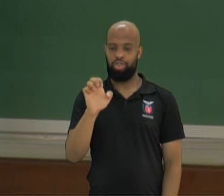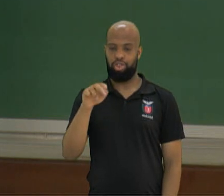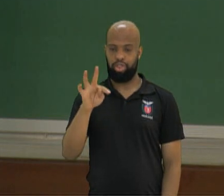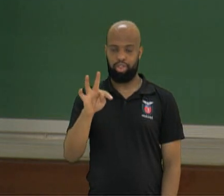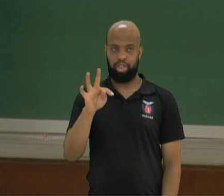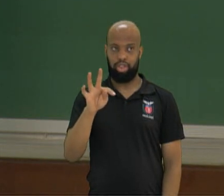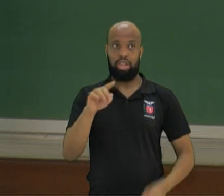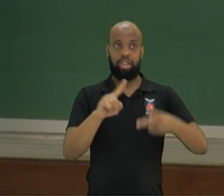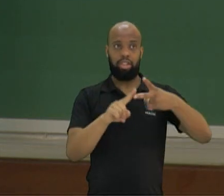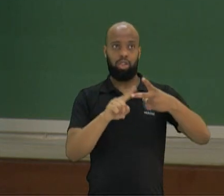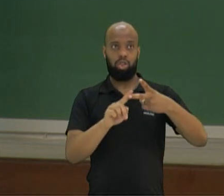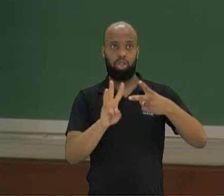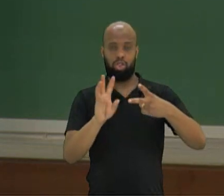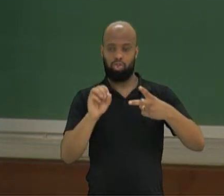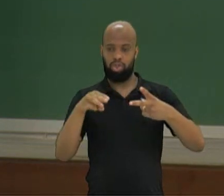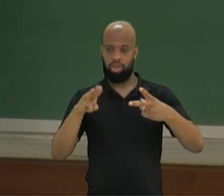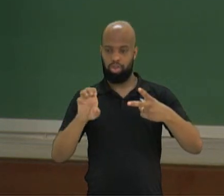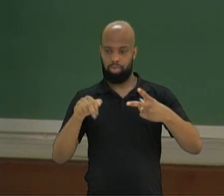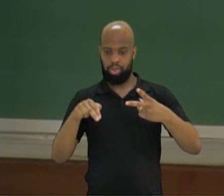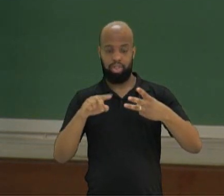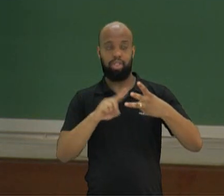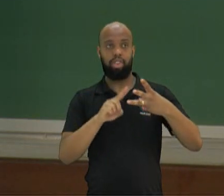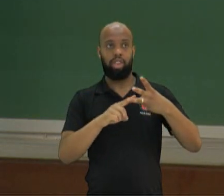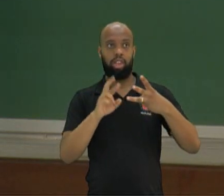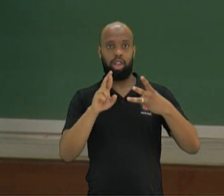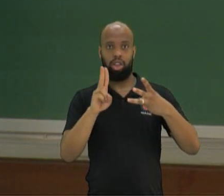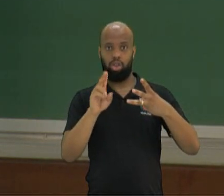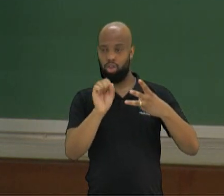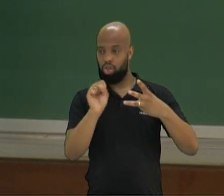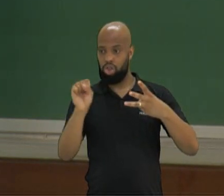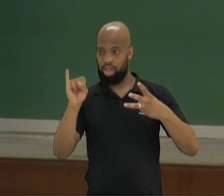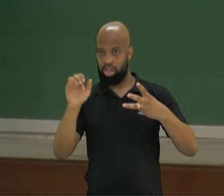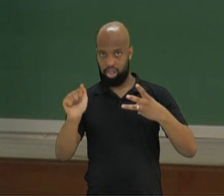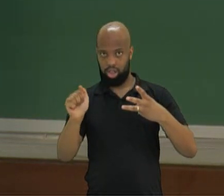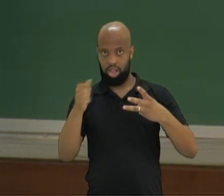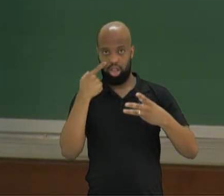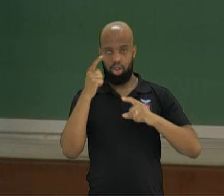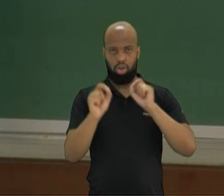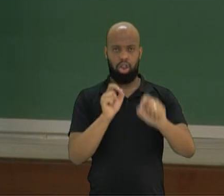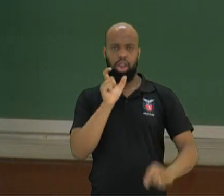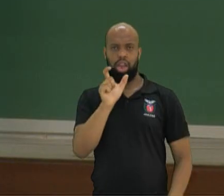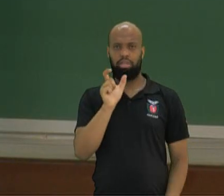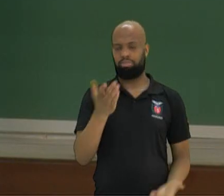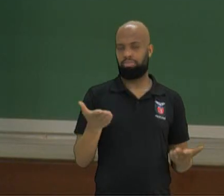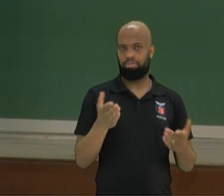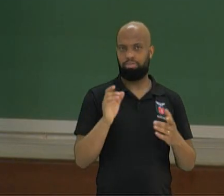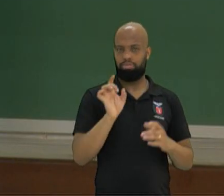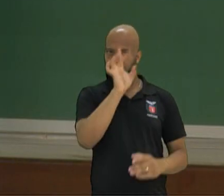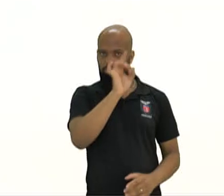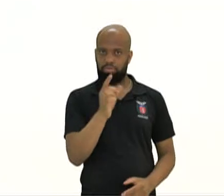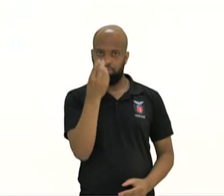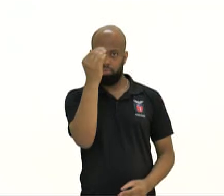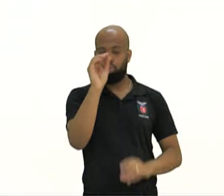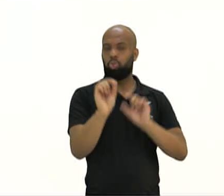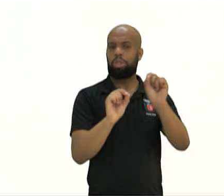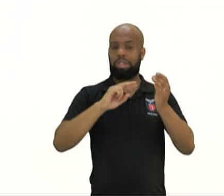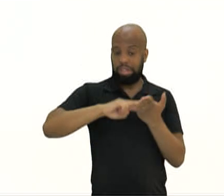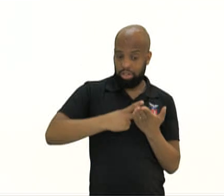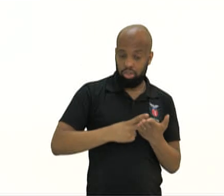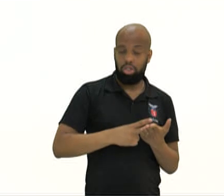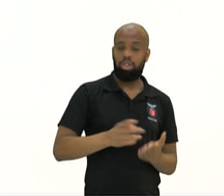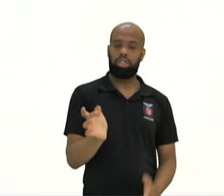women, e a terceira, Russia. Esse pequeno parágrafo aqui diz que se apaixonar